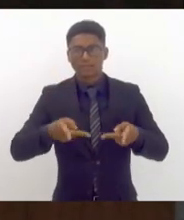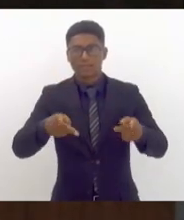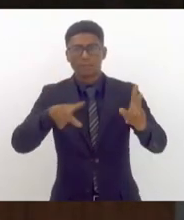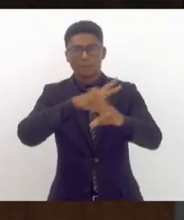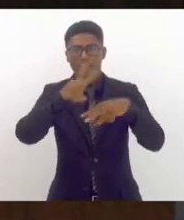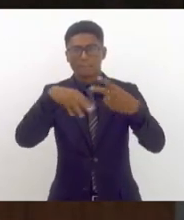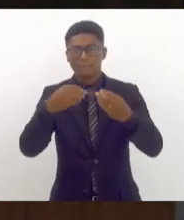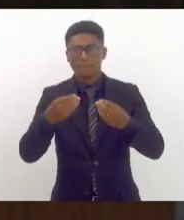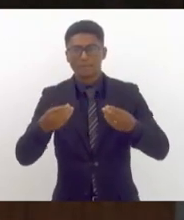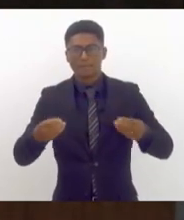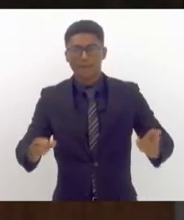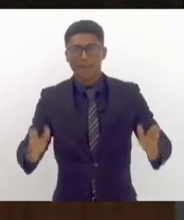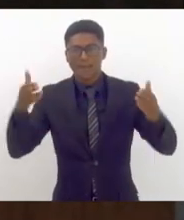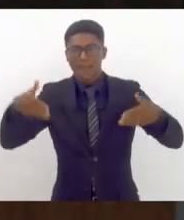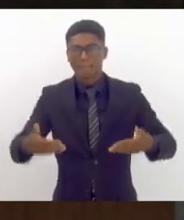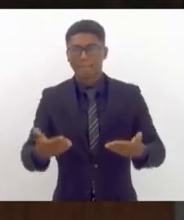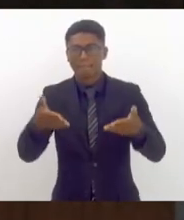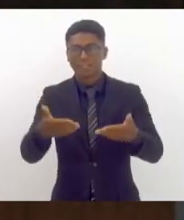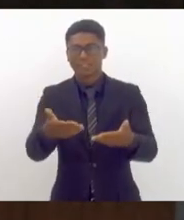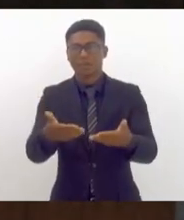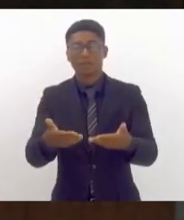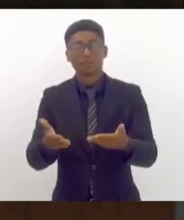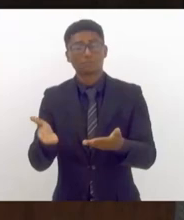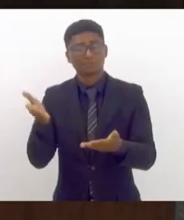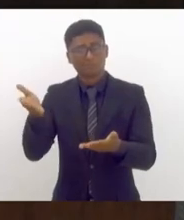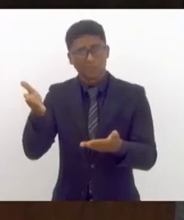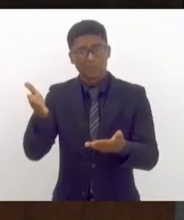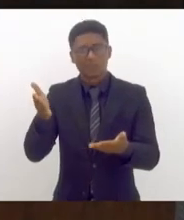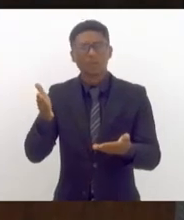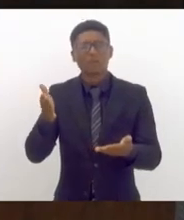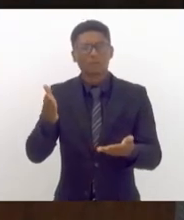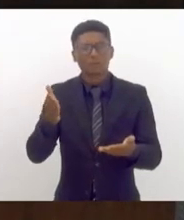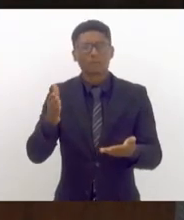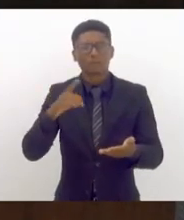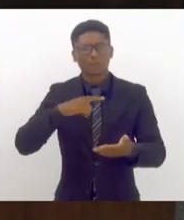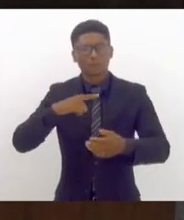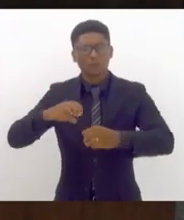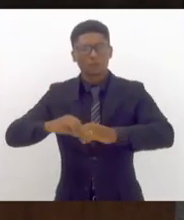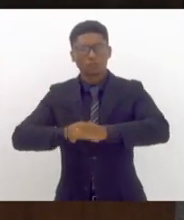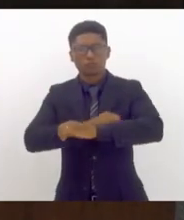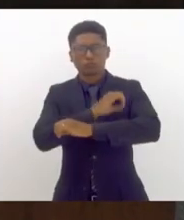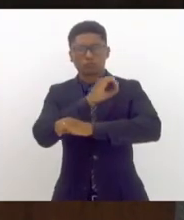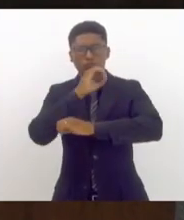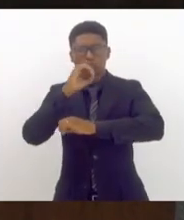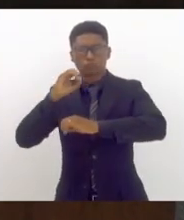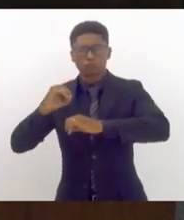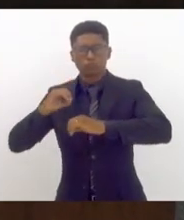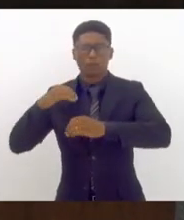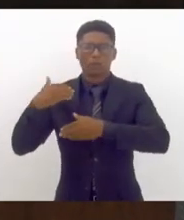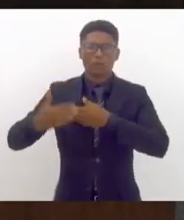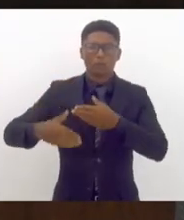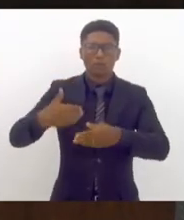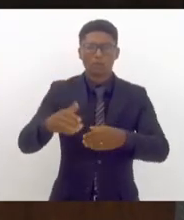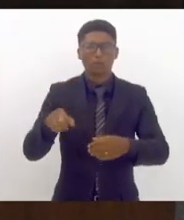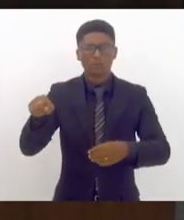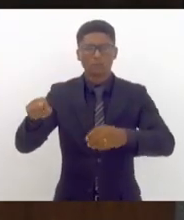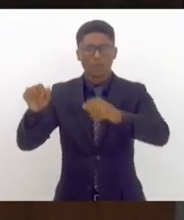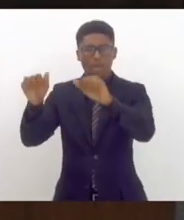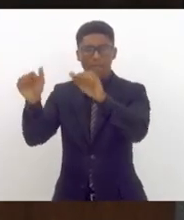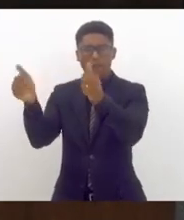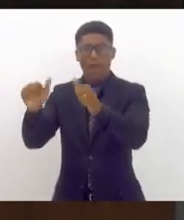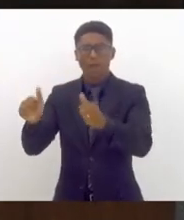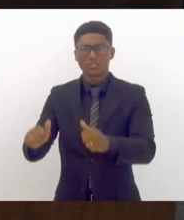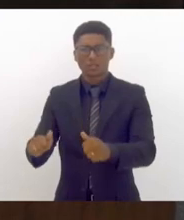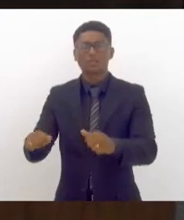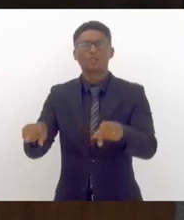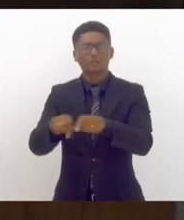Iemanjá. E depois de um dia de saudação a Iemanjá, teve a imagem de Iemanjá